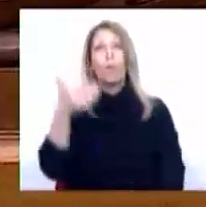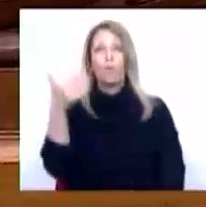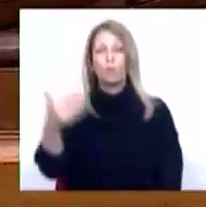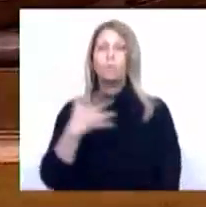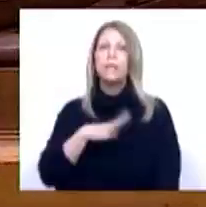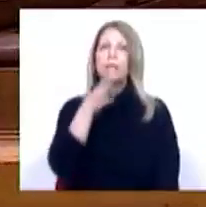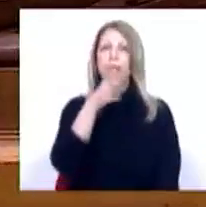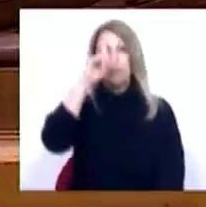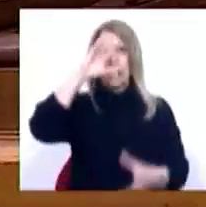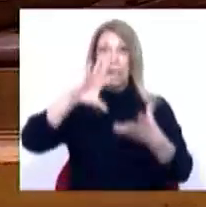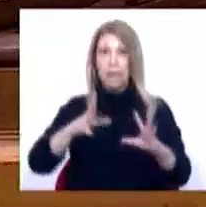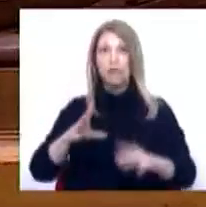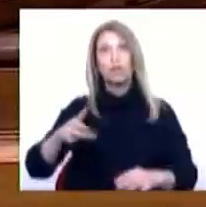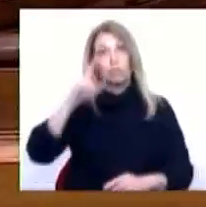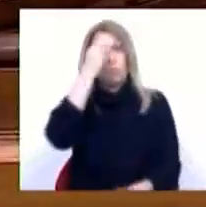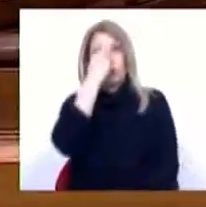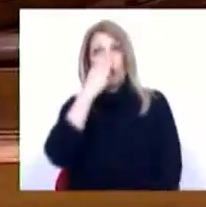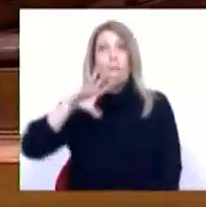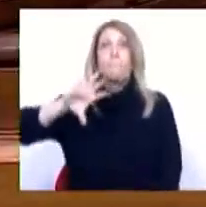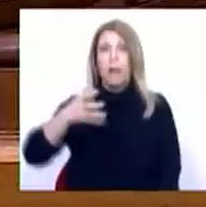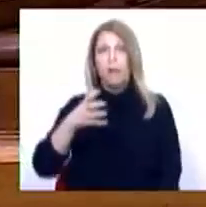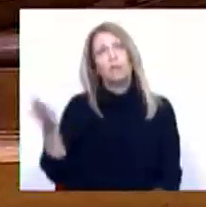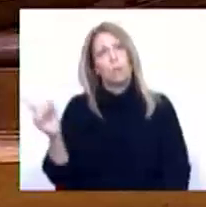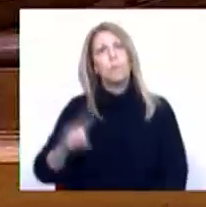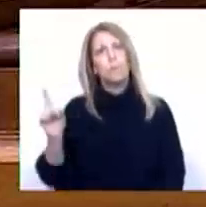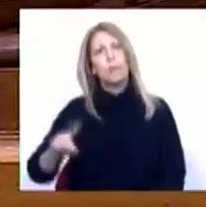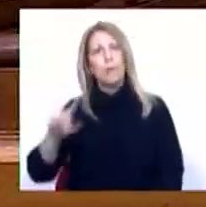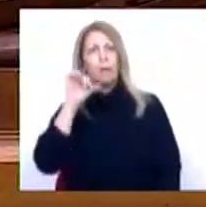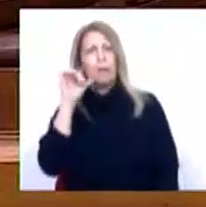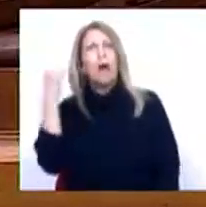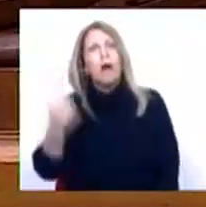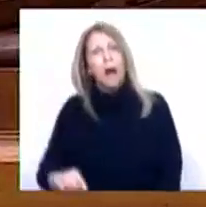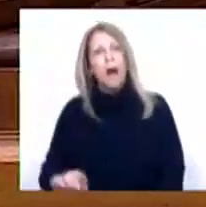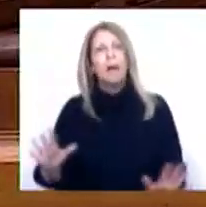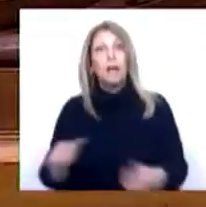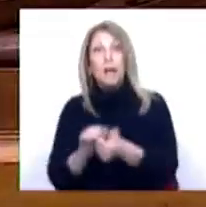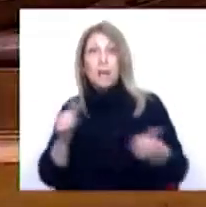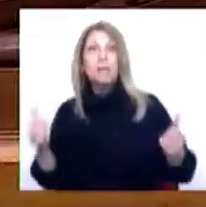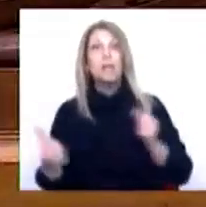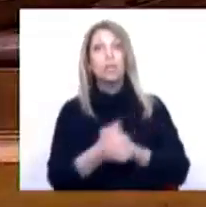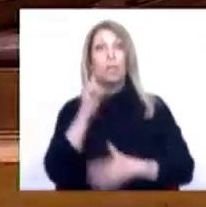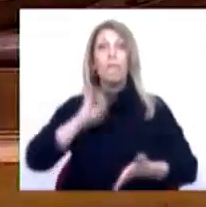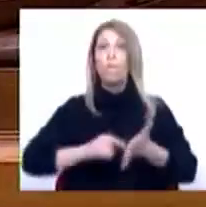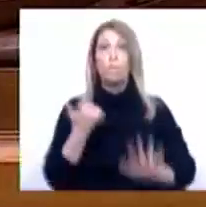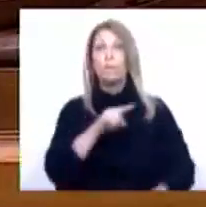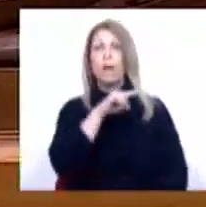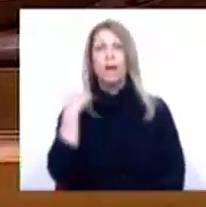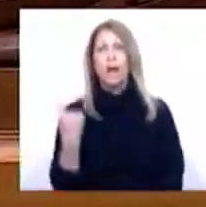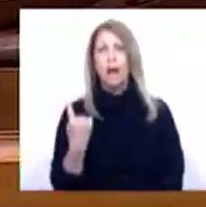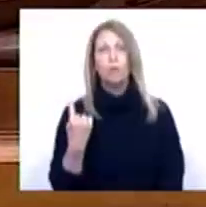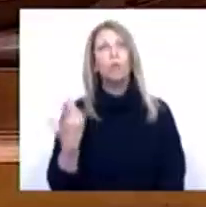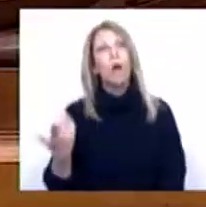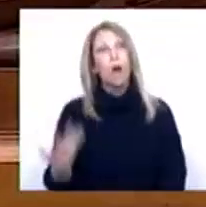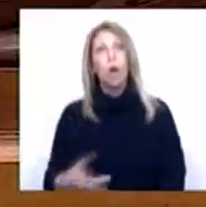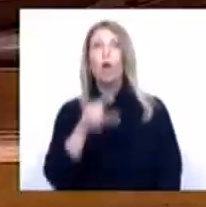história dos países são frequentes, as transformações fundamentais são raras. Nós temos à nossa frente a oportunidade de fazer